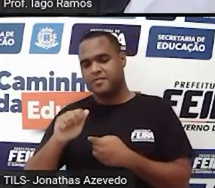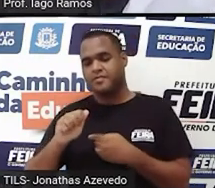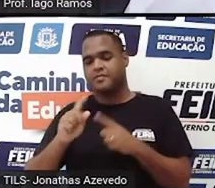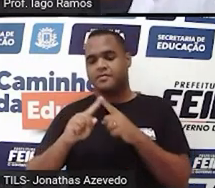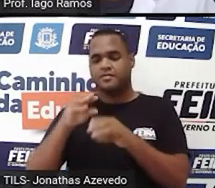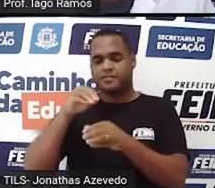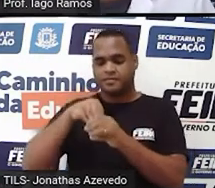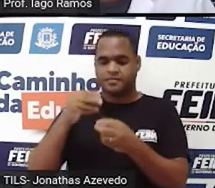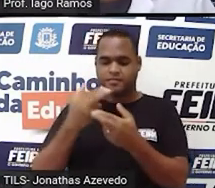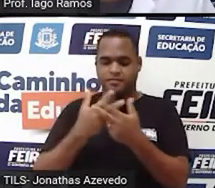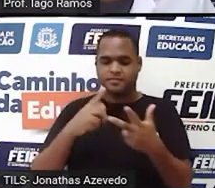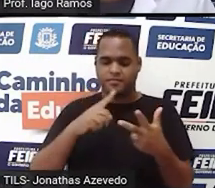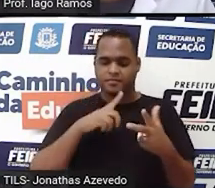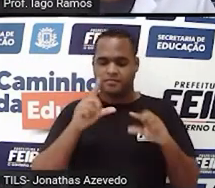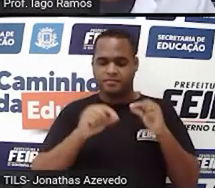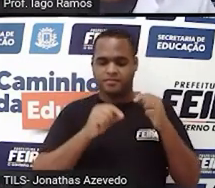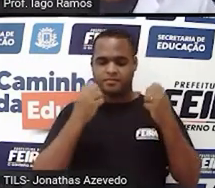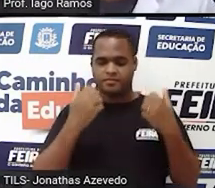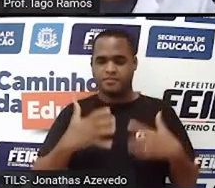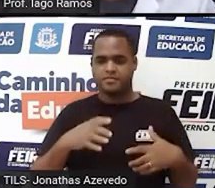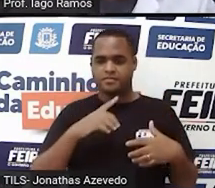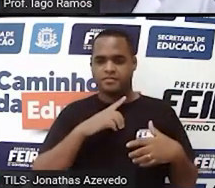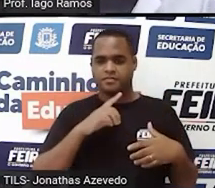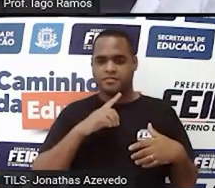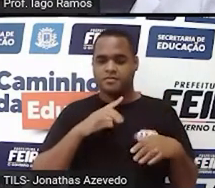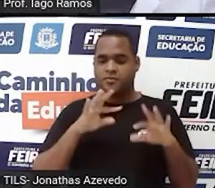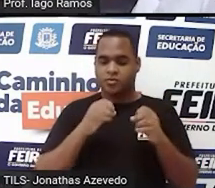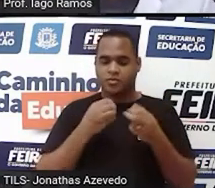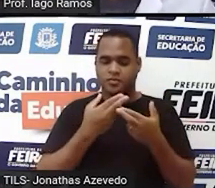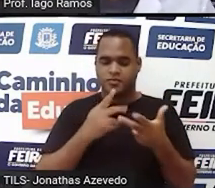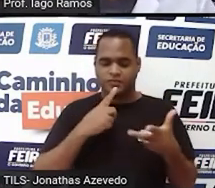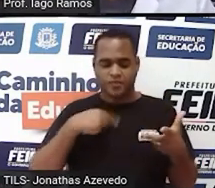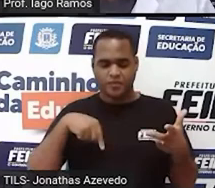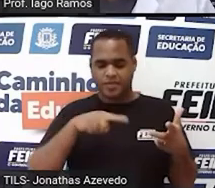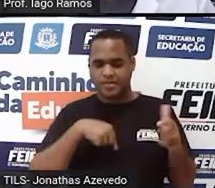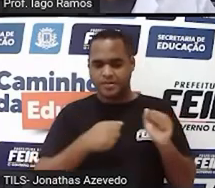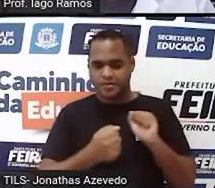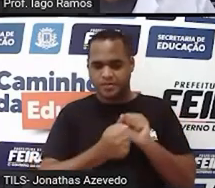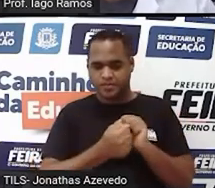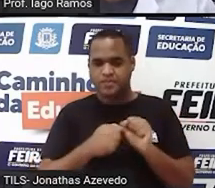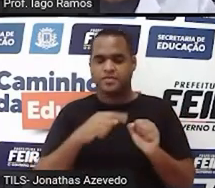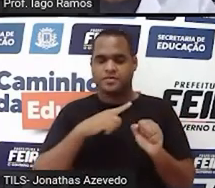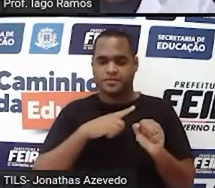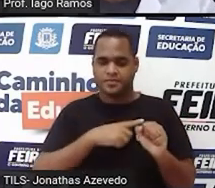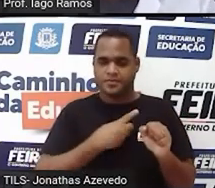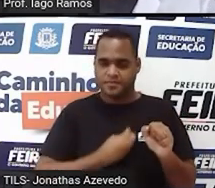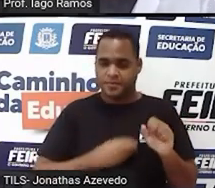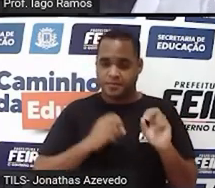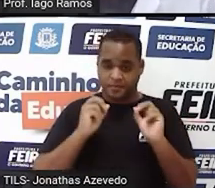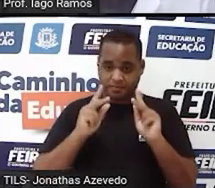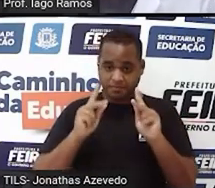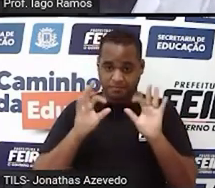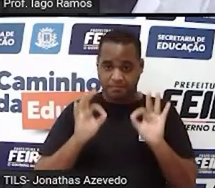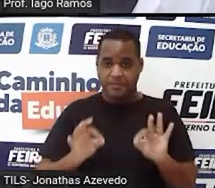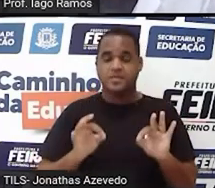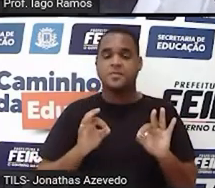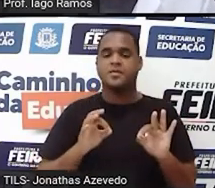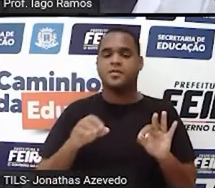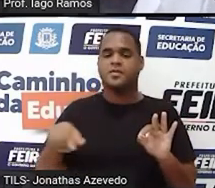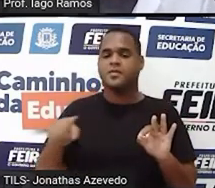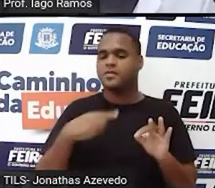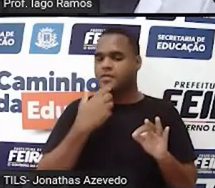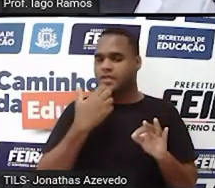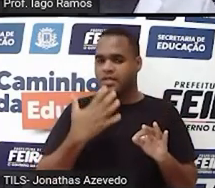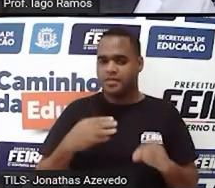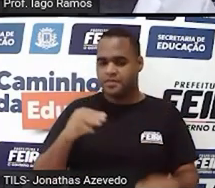dentre tantas outras que estão conosco e nos acompanhe certo Tá bom então para